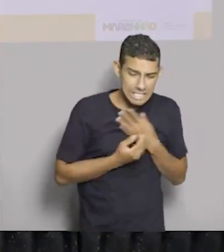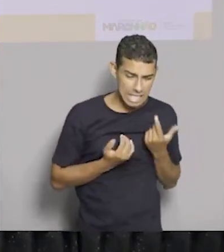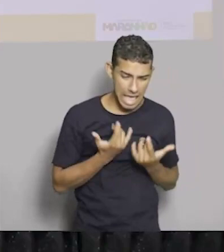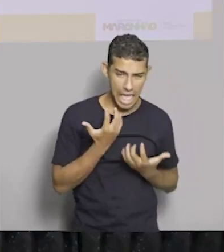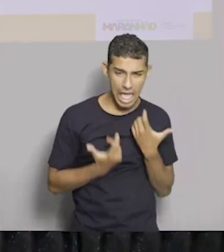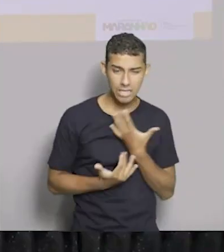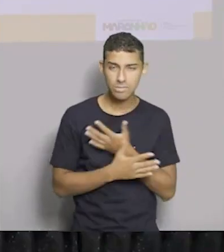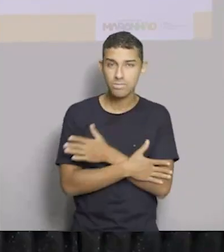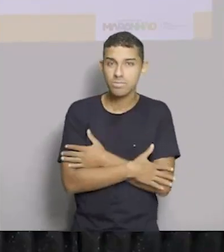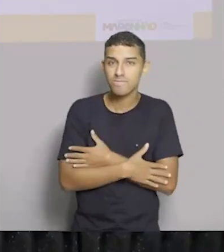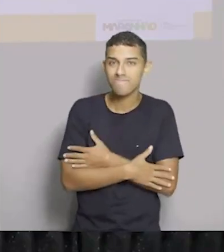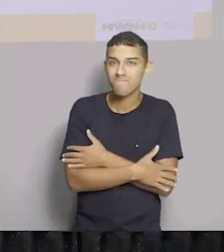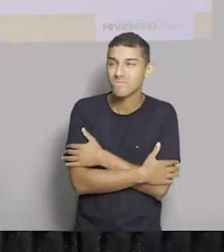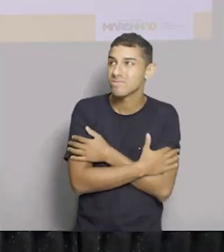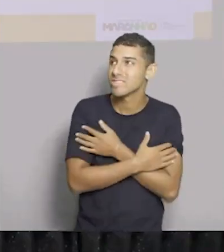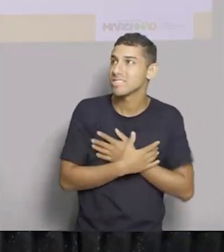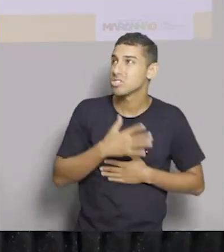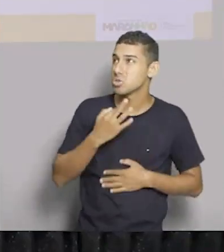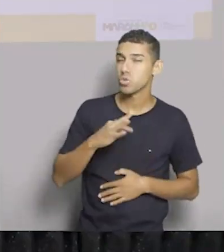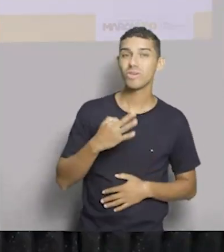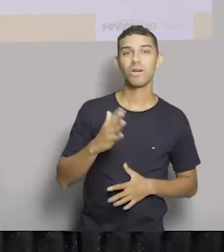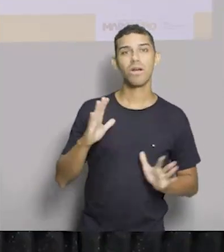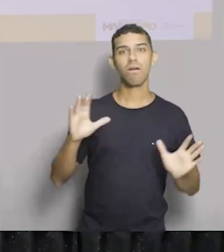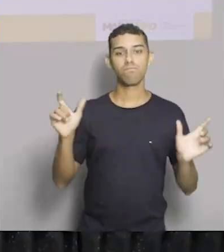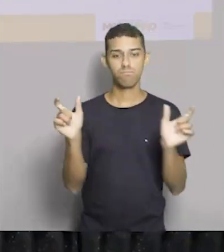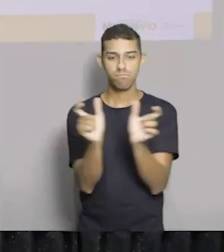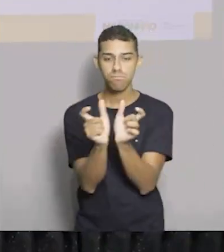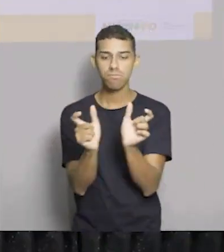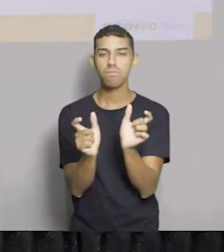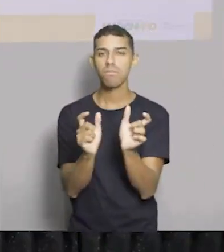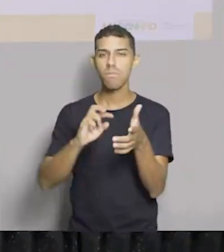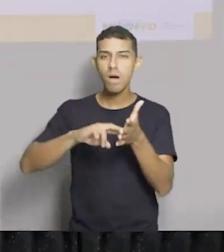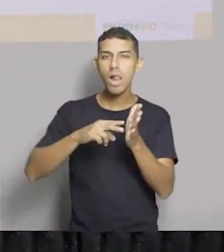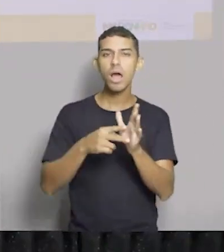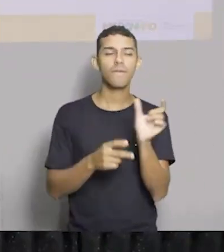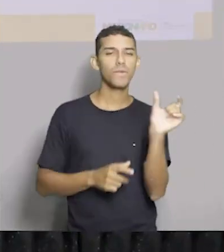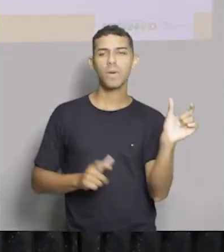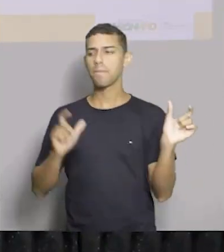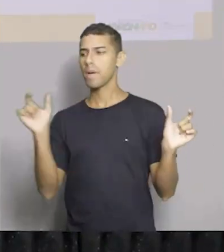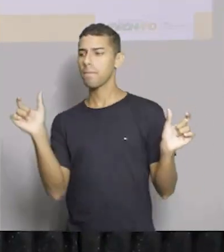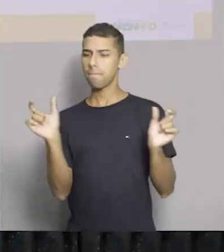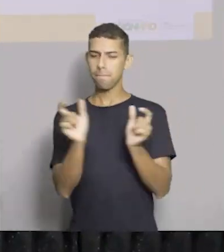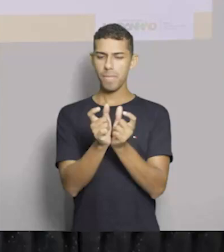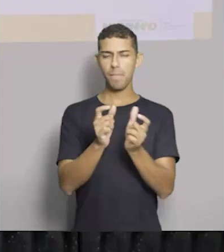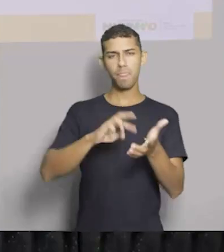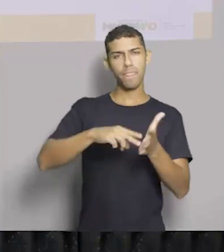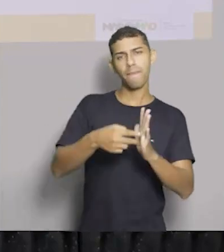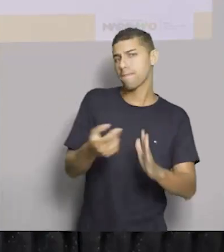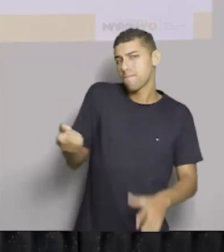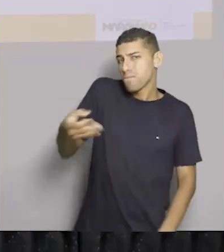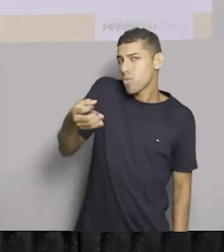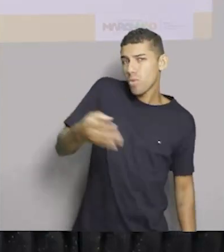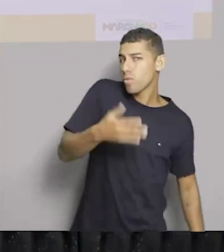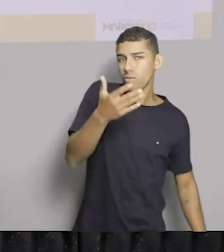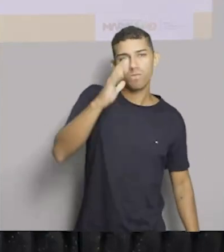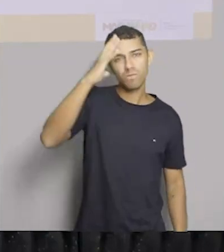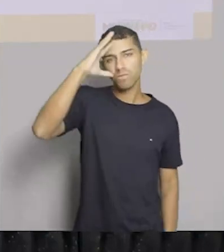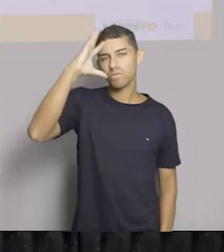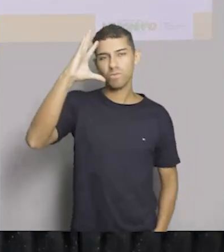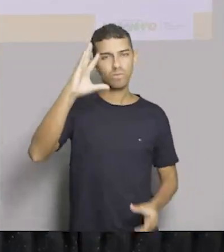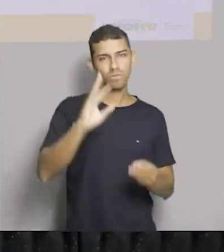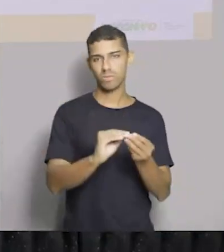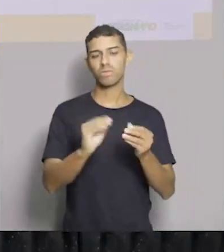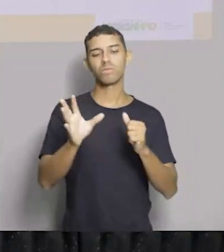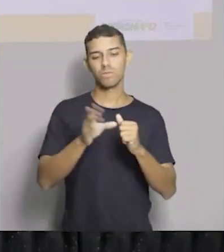Então perceba que quando eu junto palavras já existentes, eu crio um novo sentido ou um novo conceito, tá